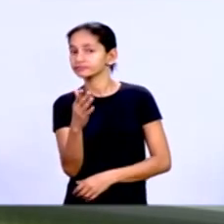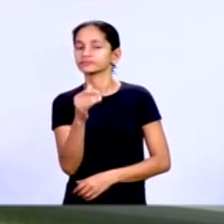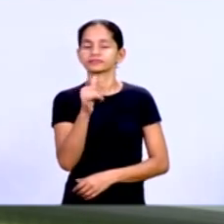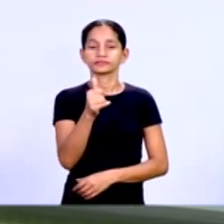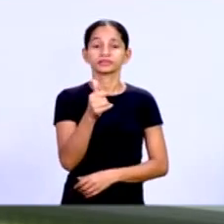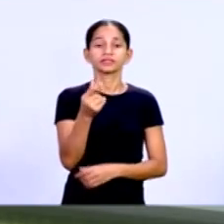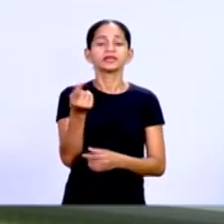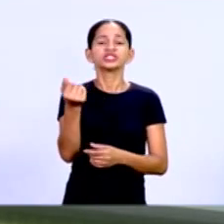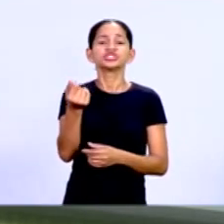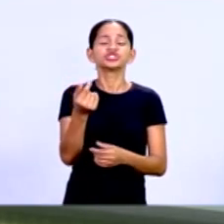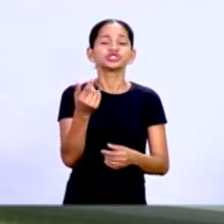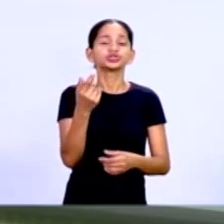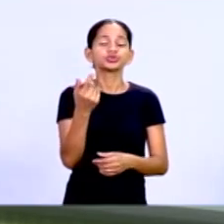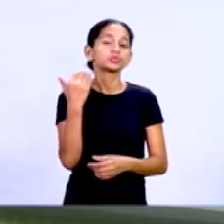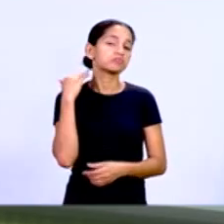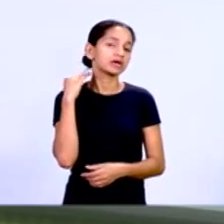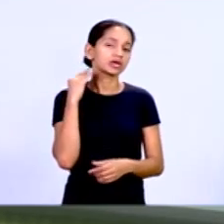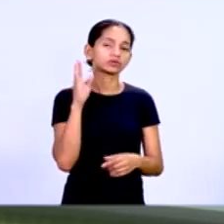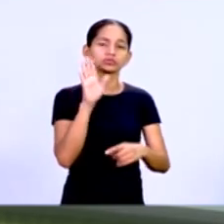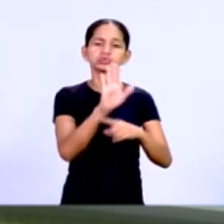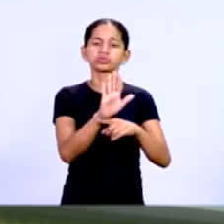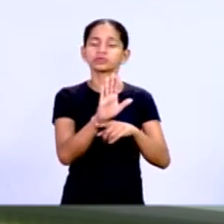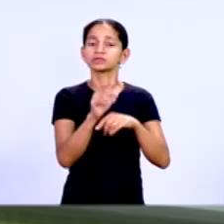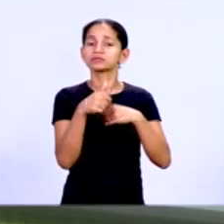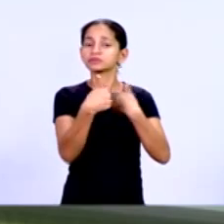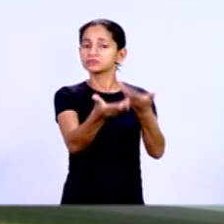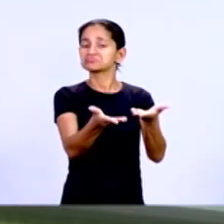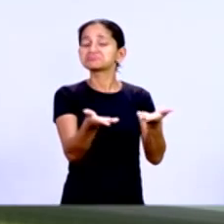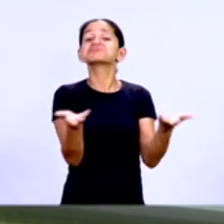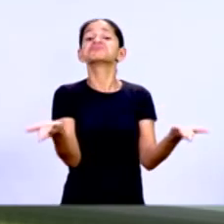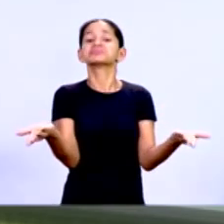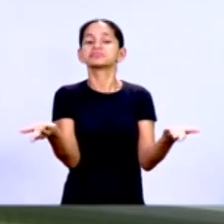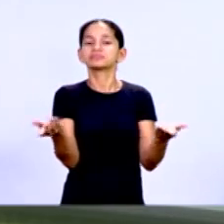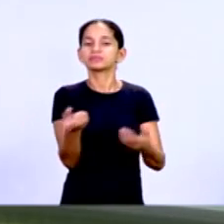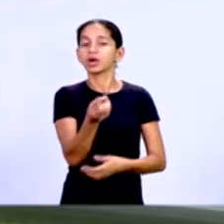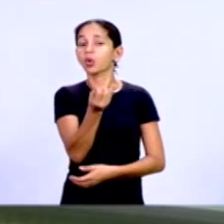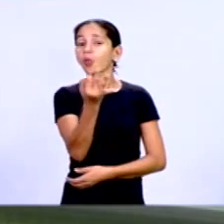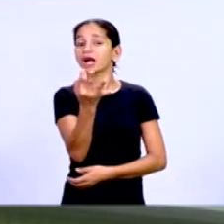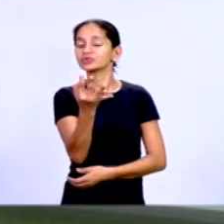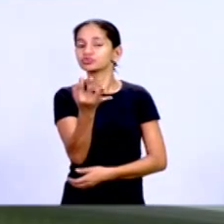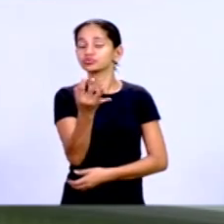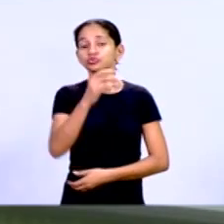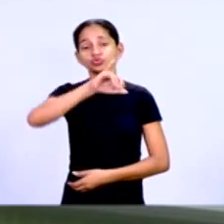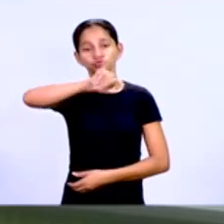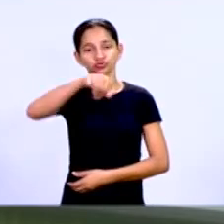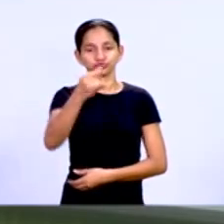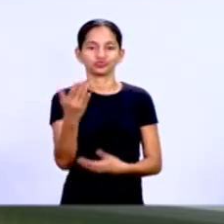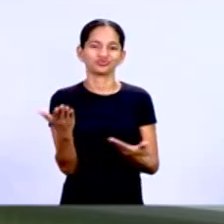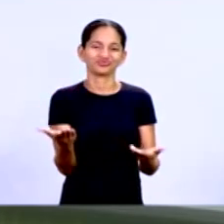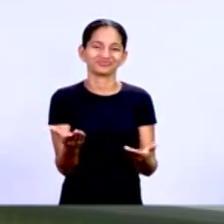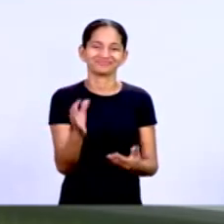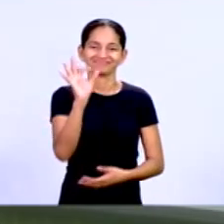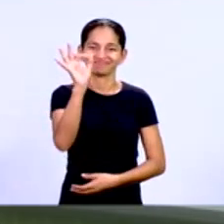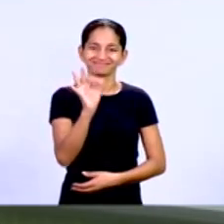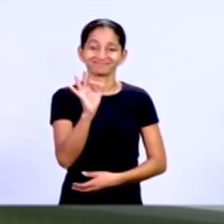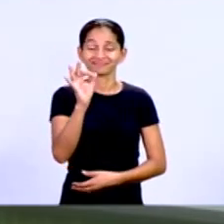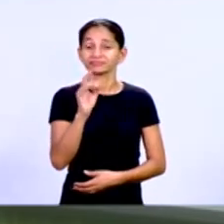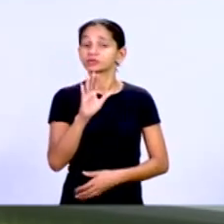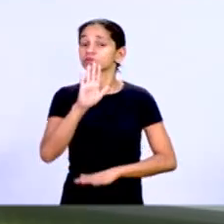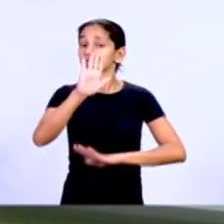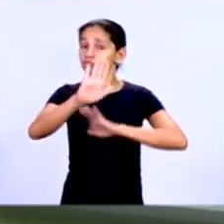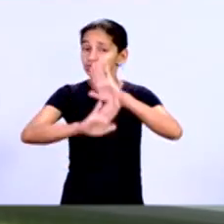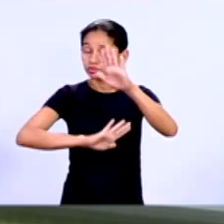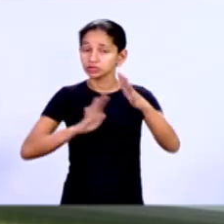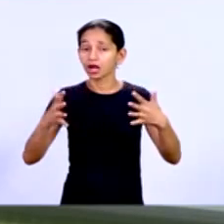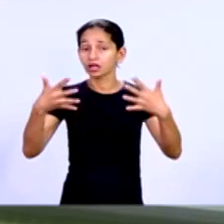o dinheiro que o banco me empresta? Porque a mercadoria do banco é dinheiro. Quanto custa? Os juros. Não confundamos juros